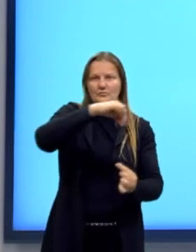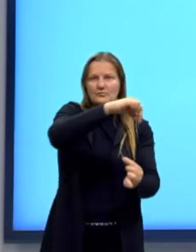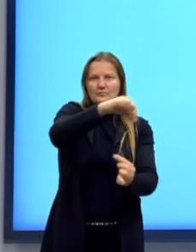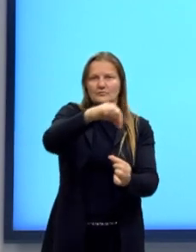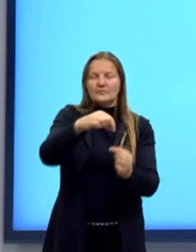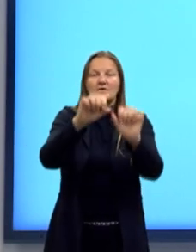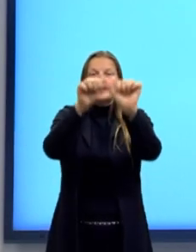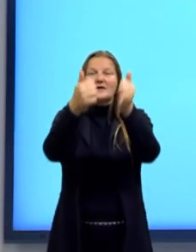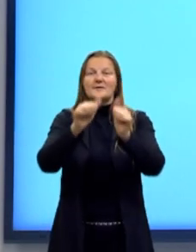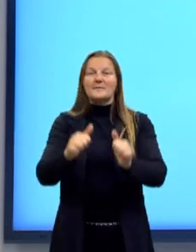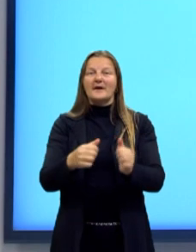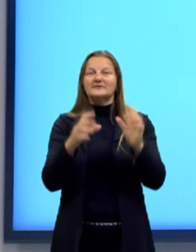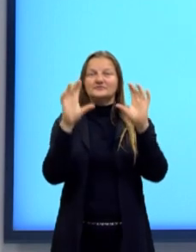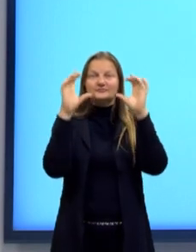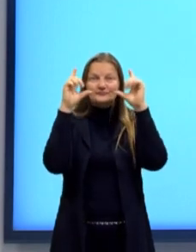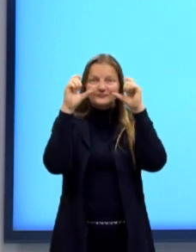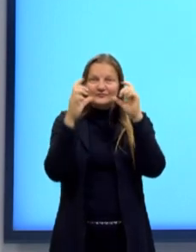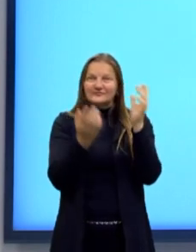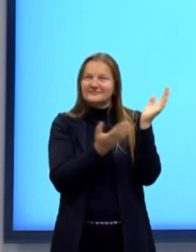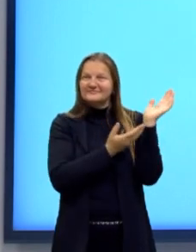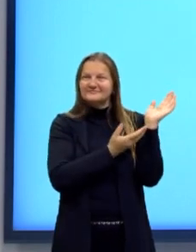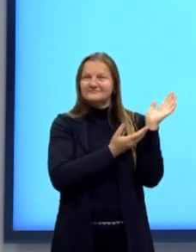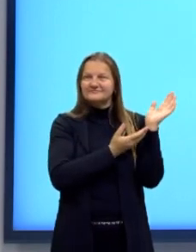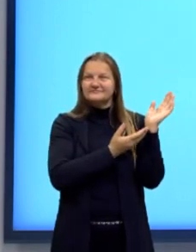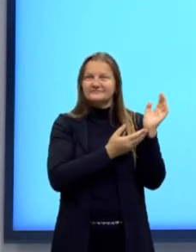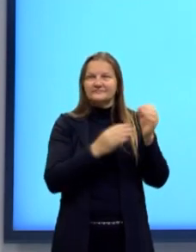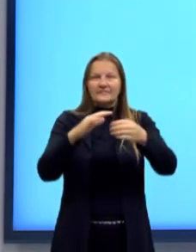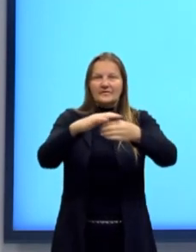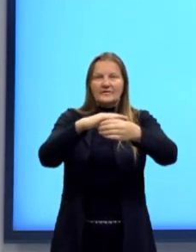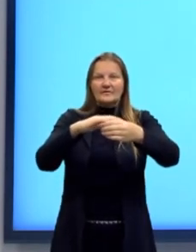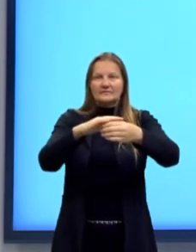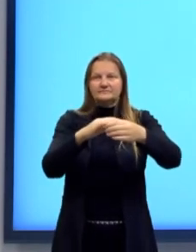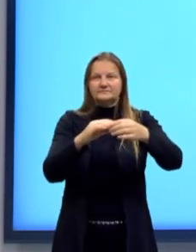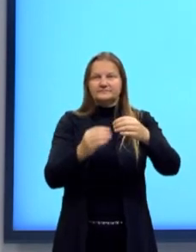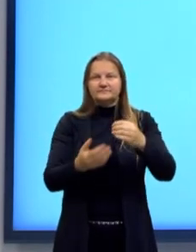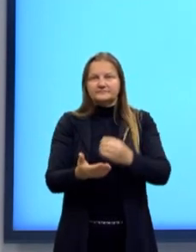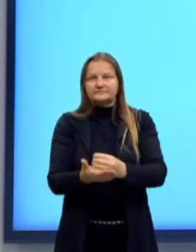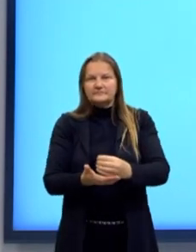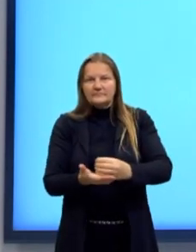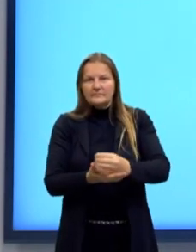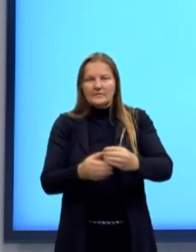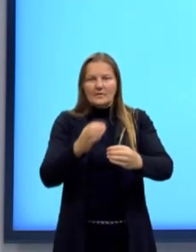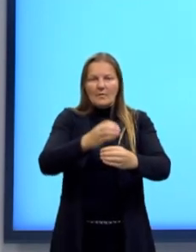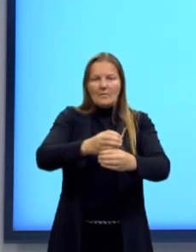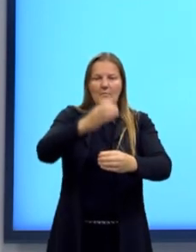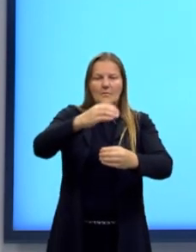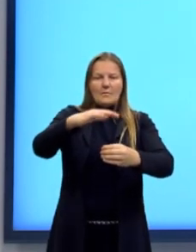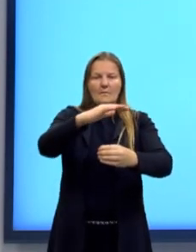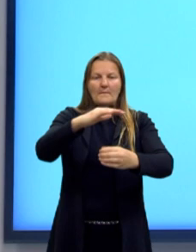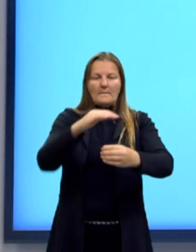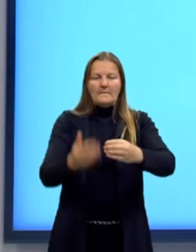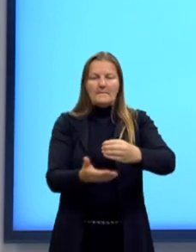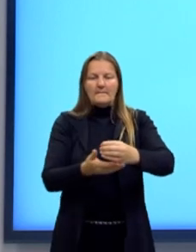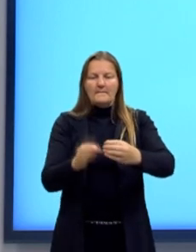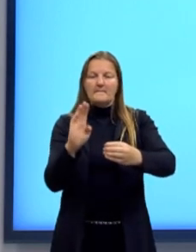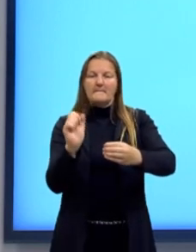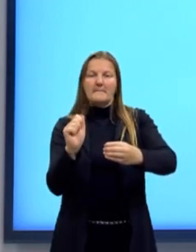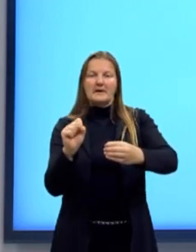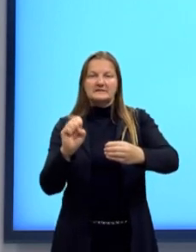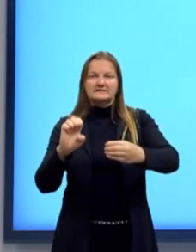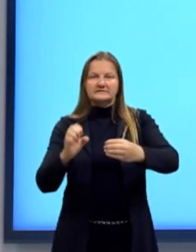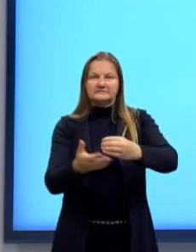então nós teremos as duas bases que forma as bases do nosso cilindro e aqui